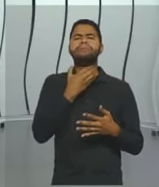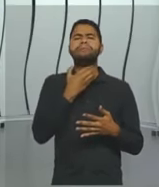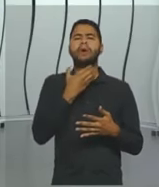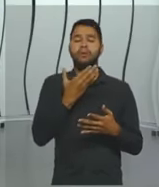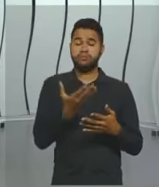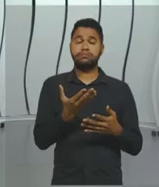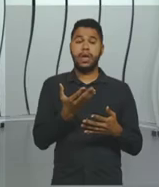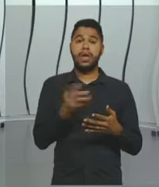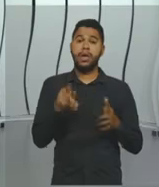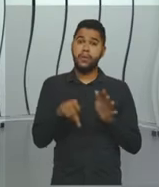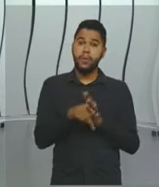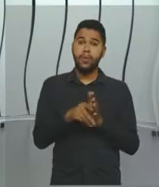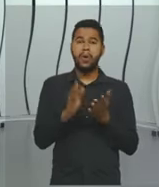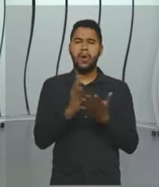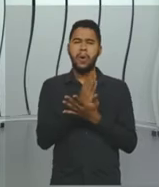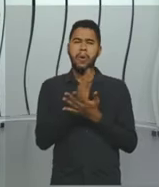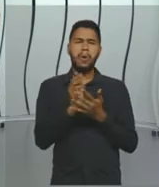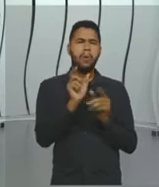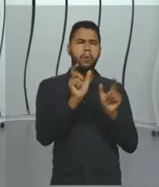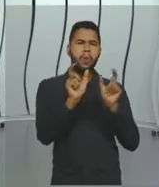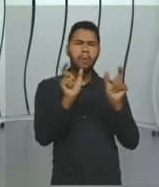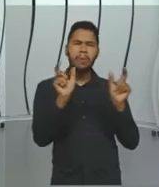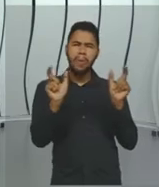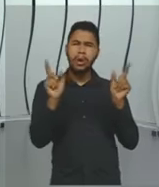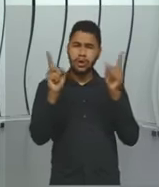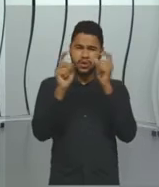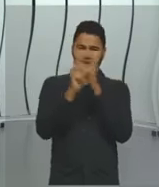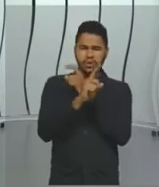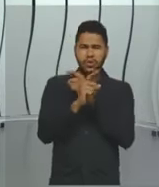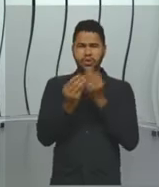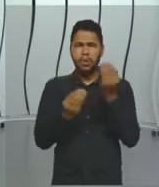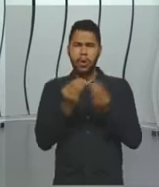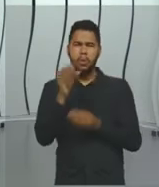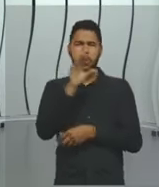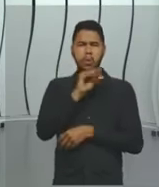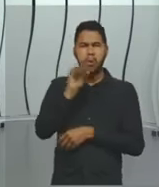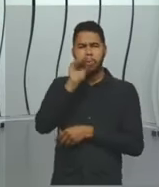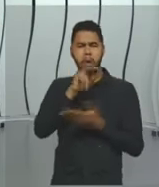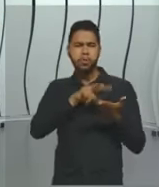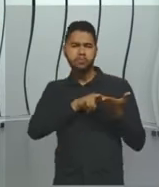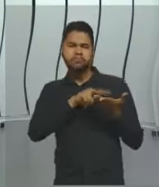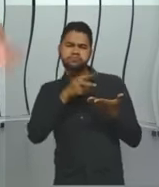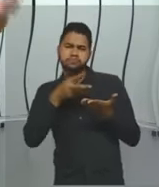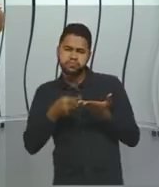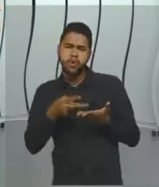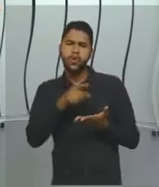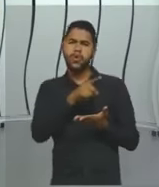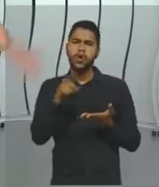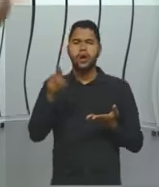Toma nota de alguma palavrinha que tenha dificuldade na pronúncia ou na tradução para que vocês